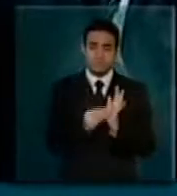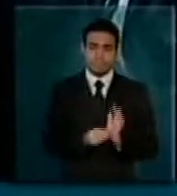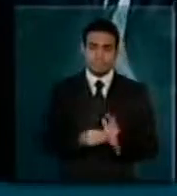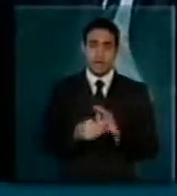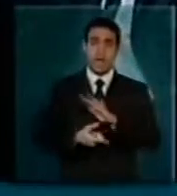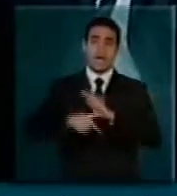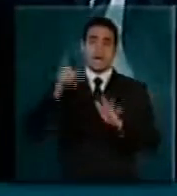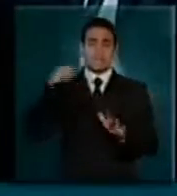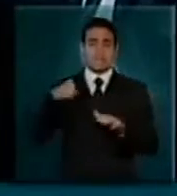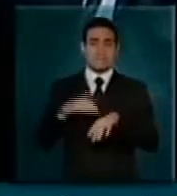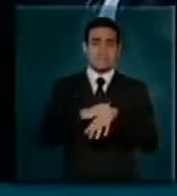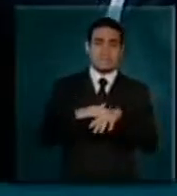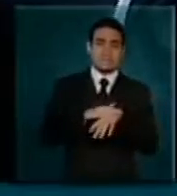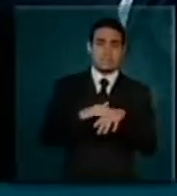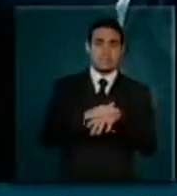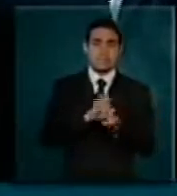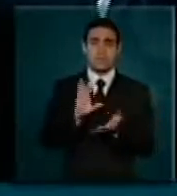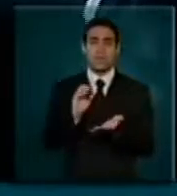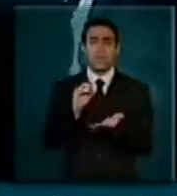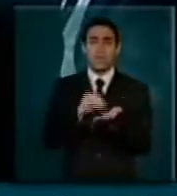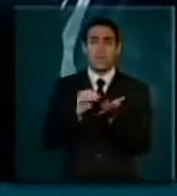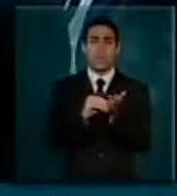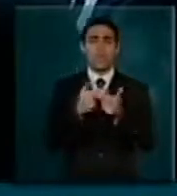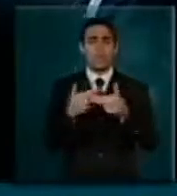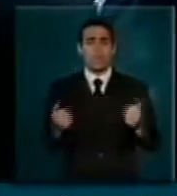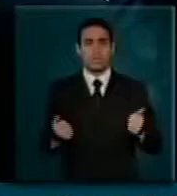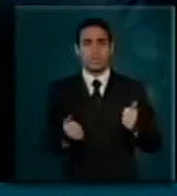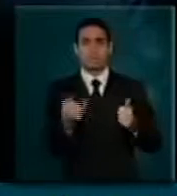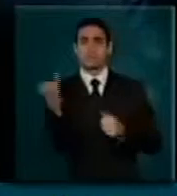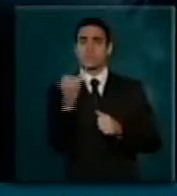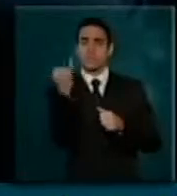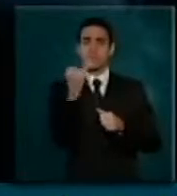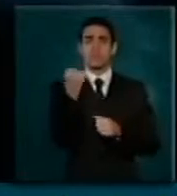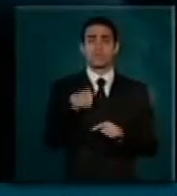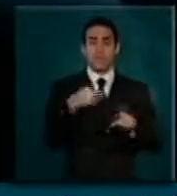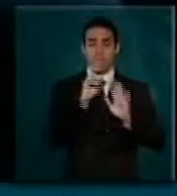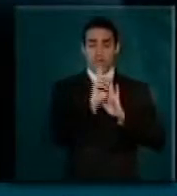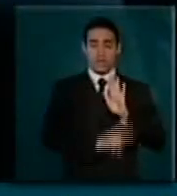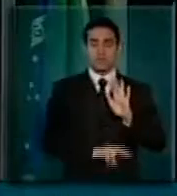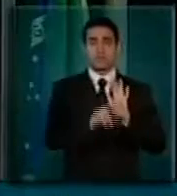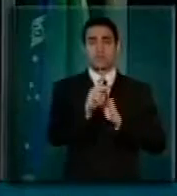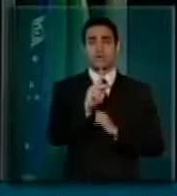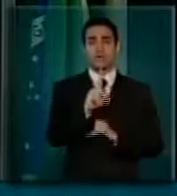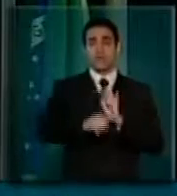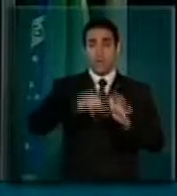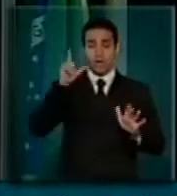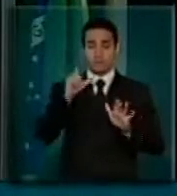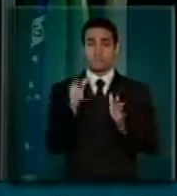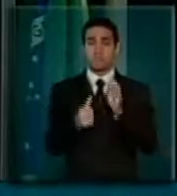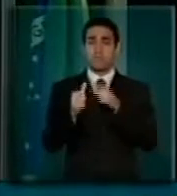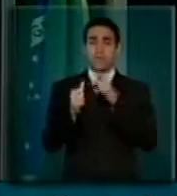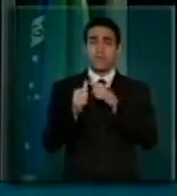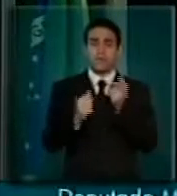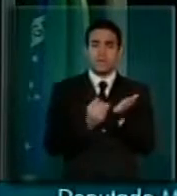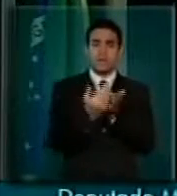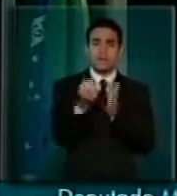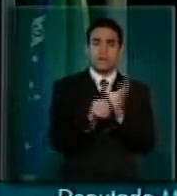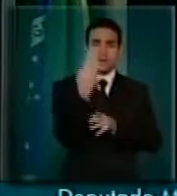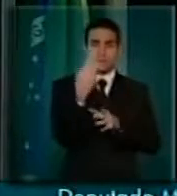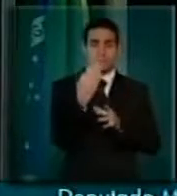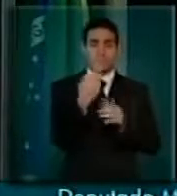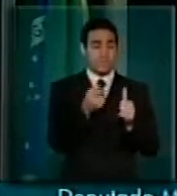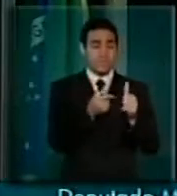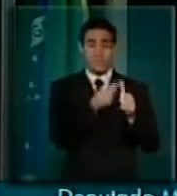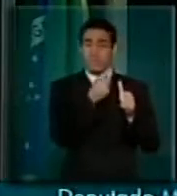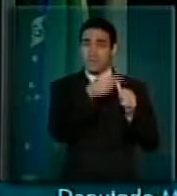Estabelecemos limites no nosso relatório preliminar, mas os limites que nós colocamos na primeira versão